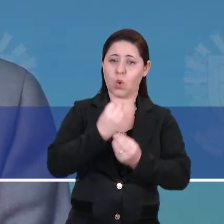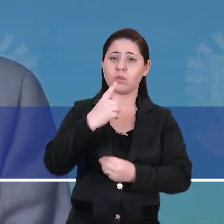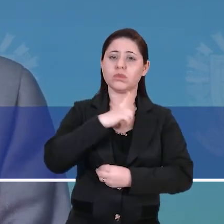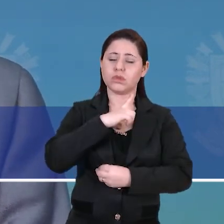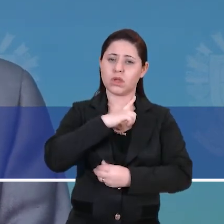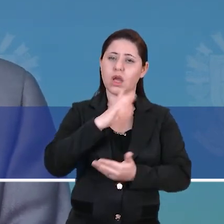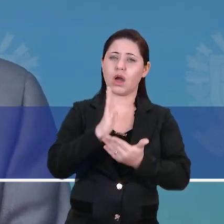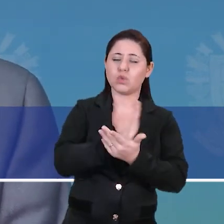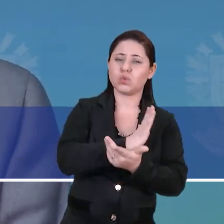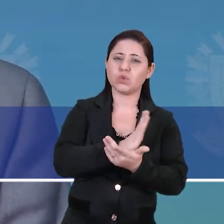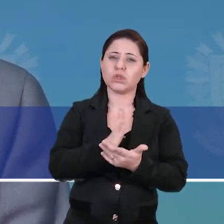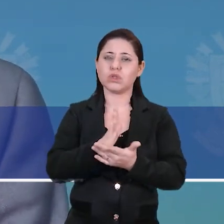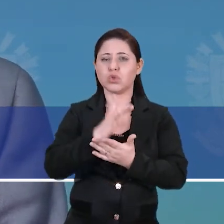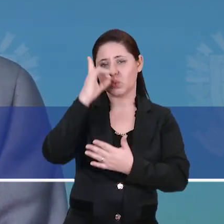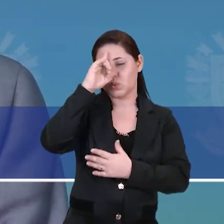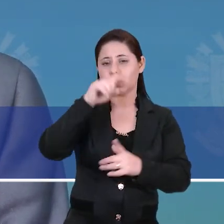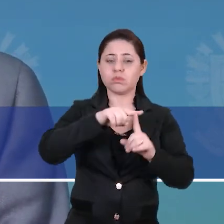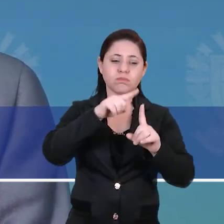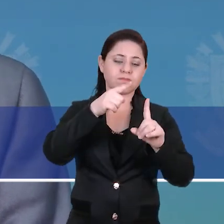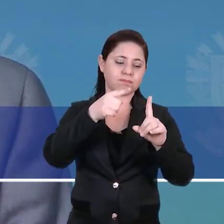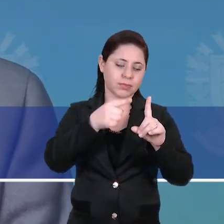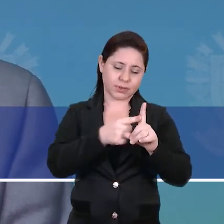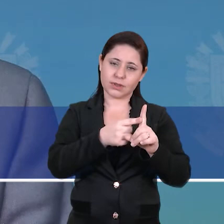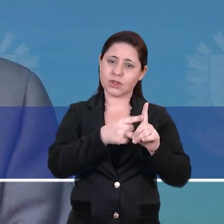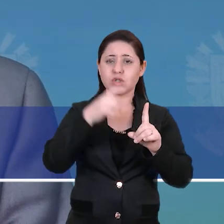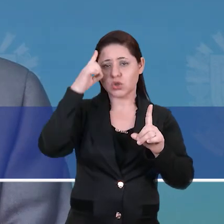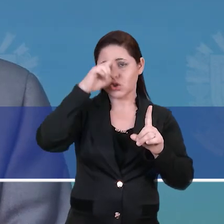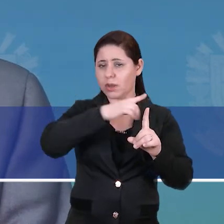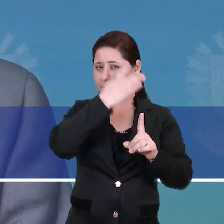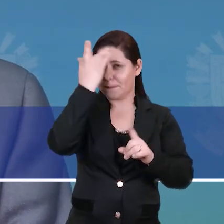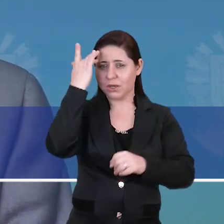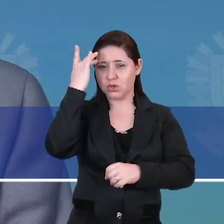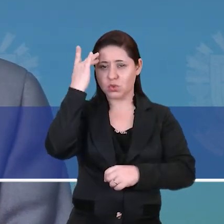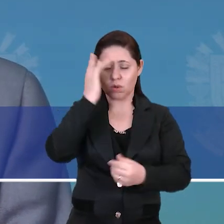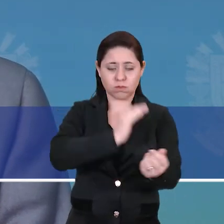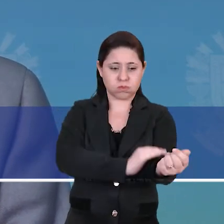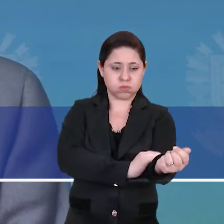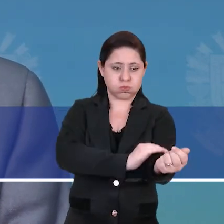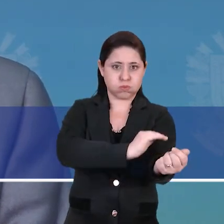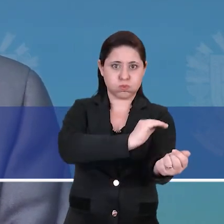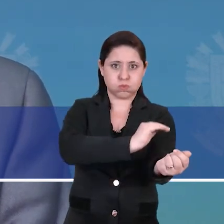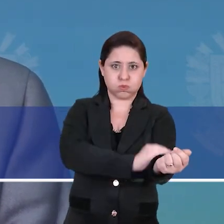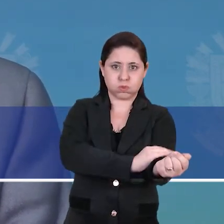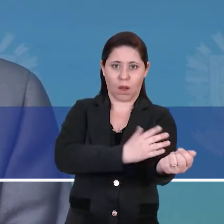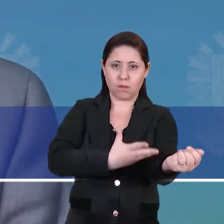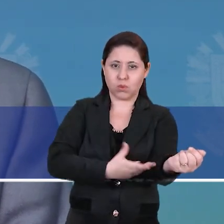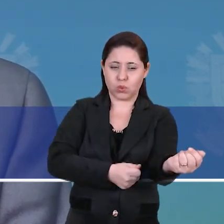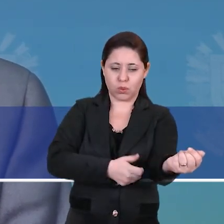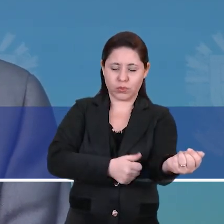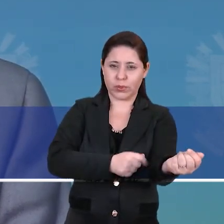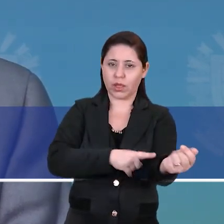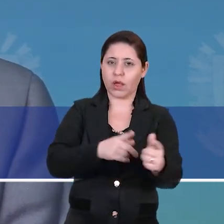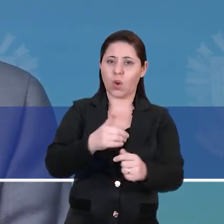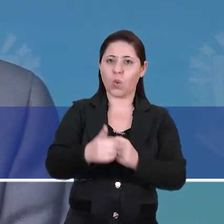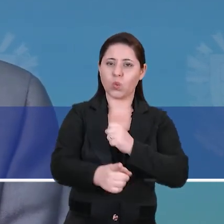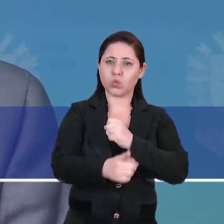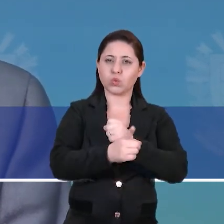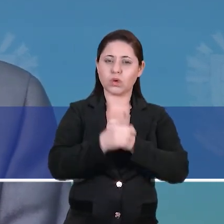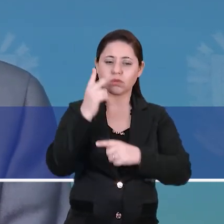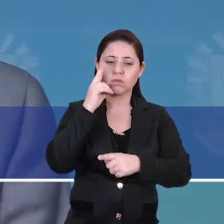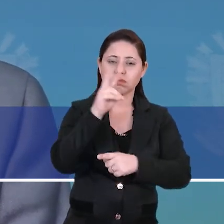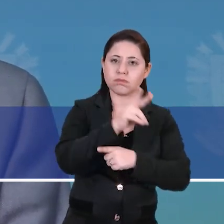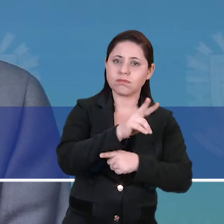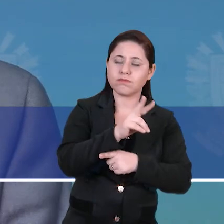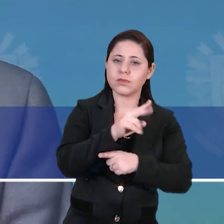já acontece nos casos de dia da gestante, dia da pessoa com hipertensão, nós teríamos também esse acompanhamento,